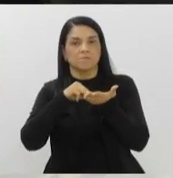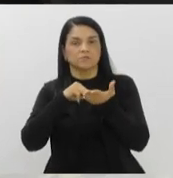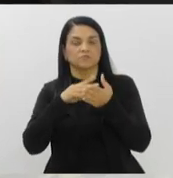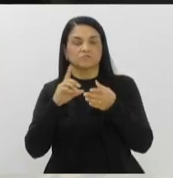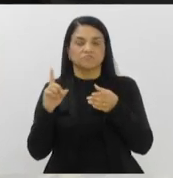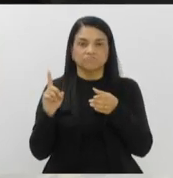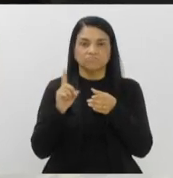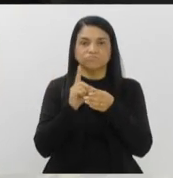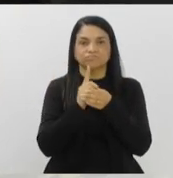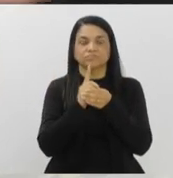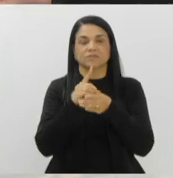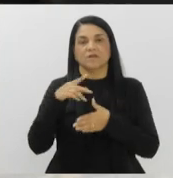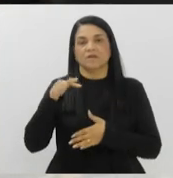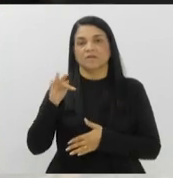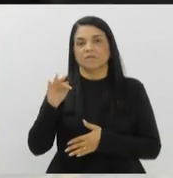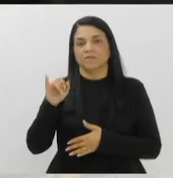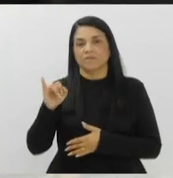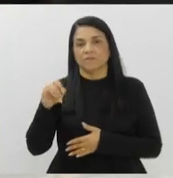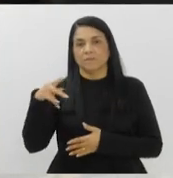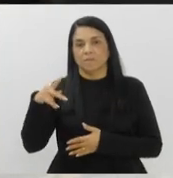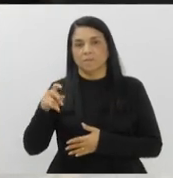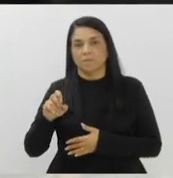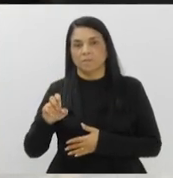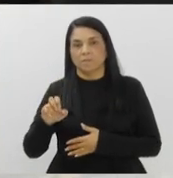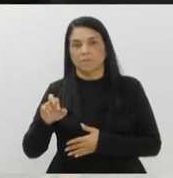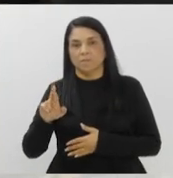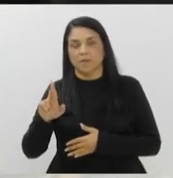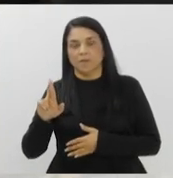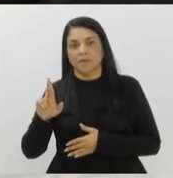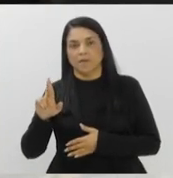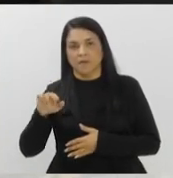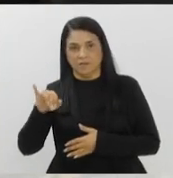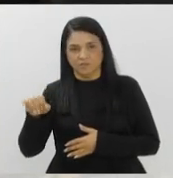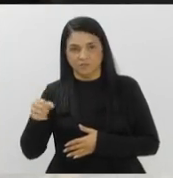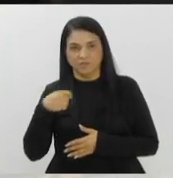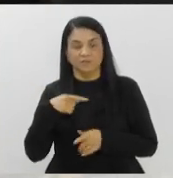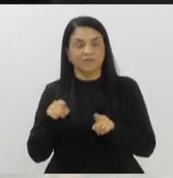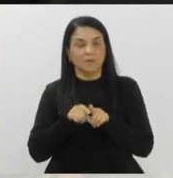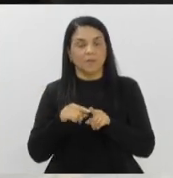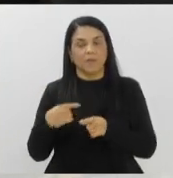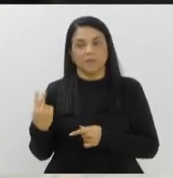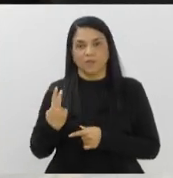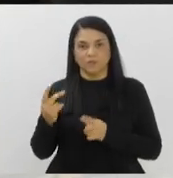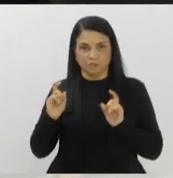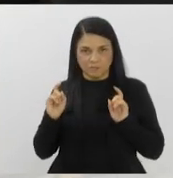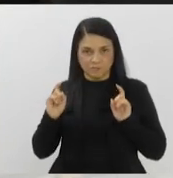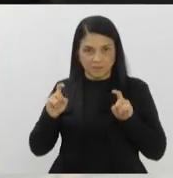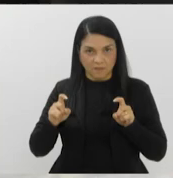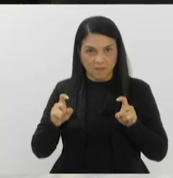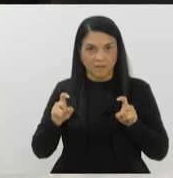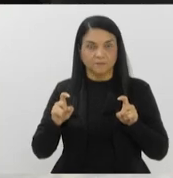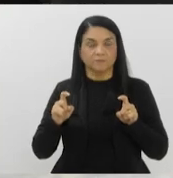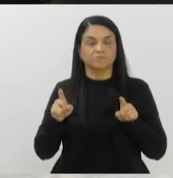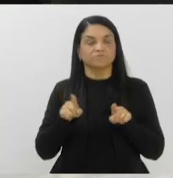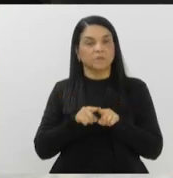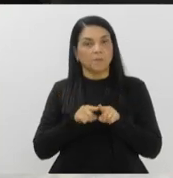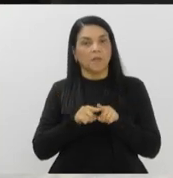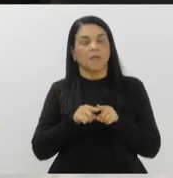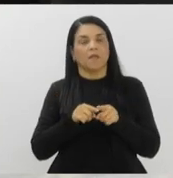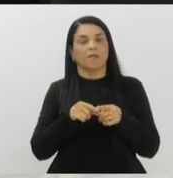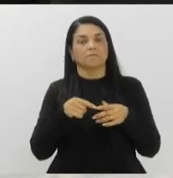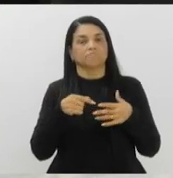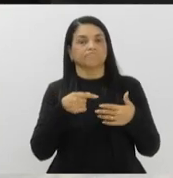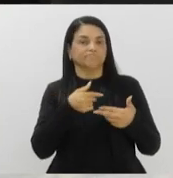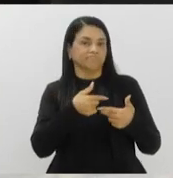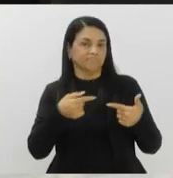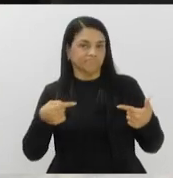FIPERJE, também, né, tanto com os nossos mandatos, né, deputada Renata, mas também com essas demandas